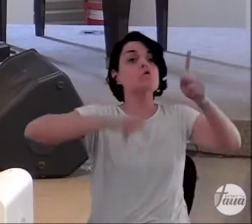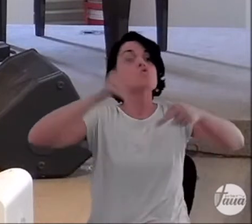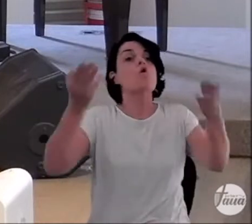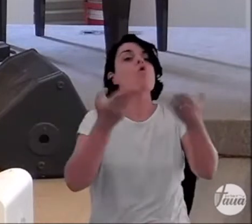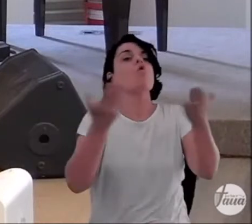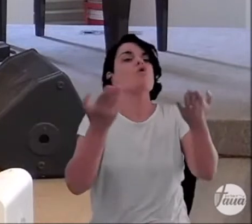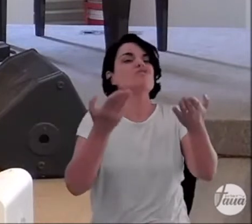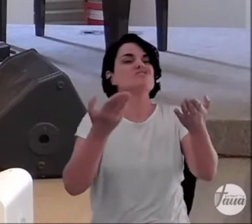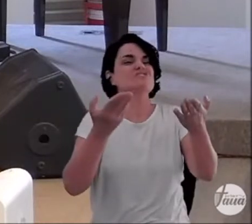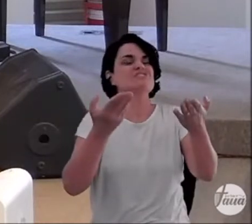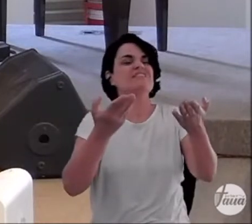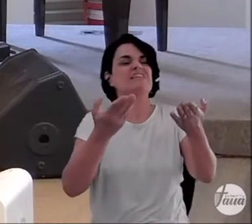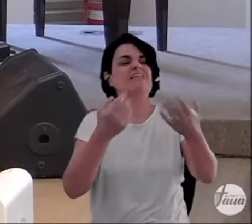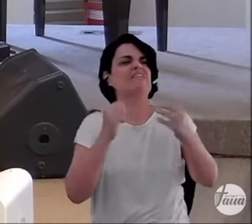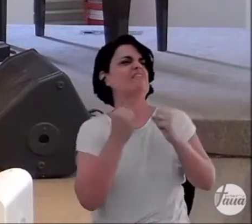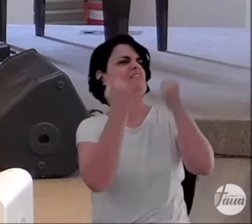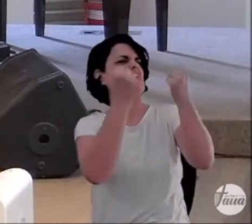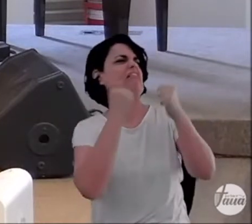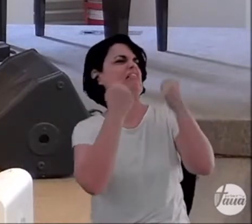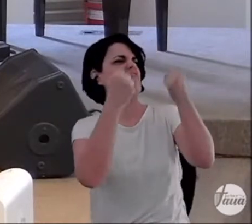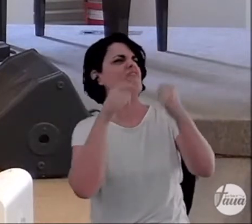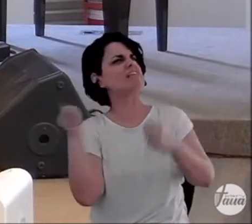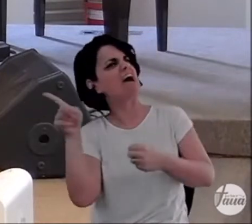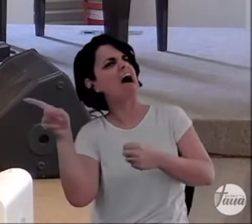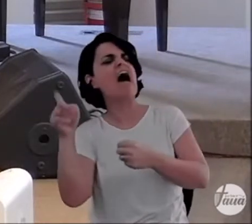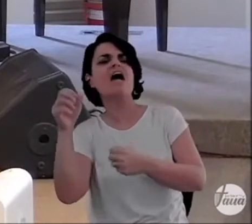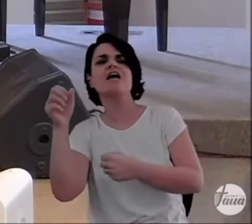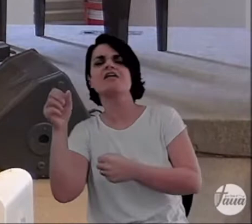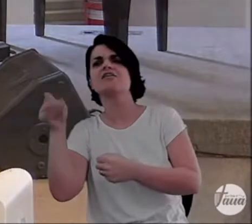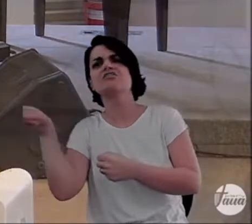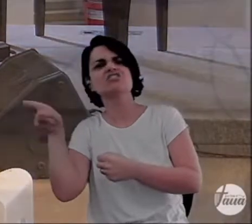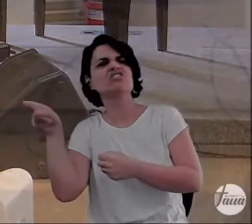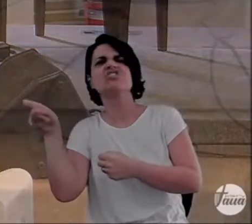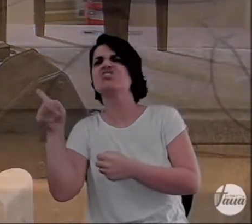Antigo Testamento, deveria estar entregando tudo, porque